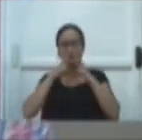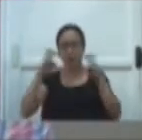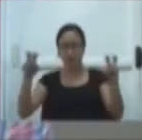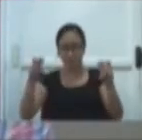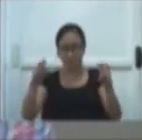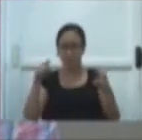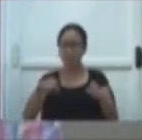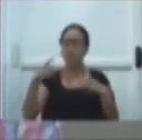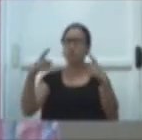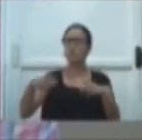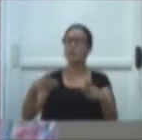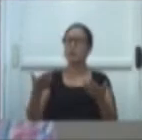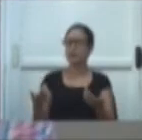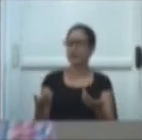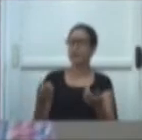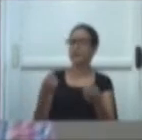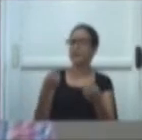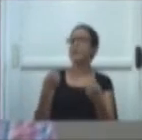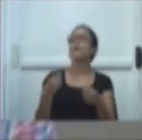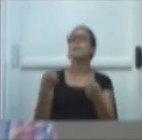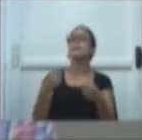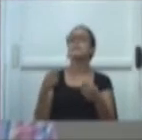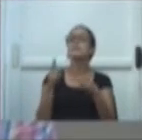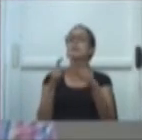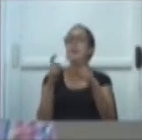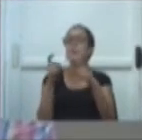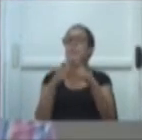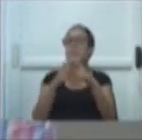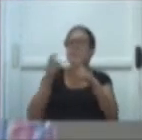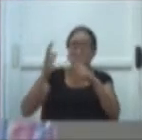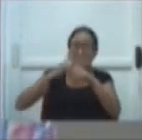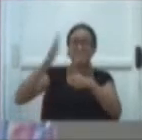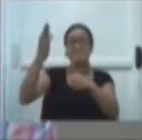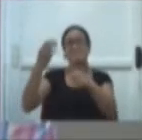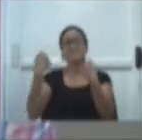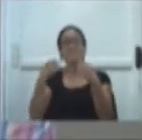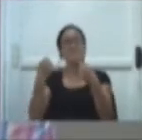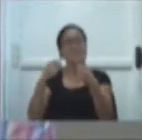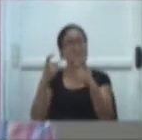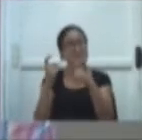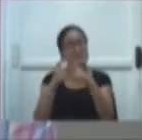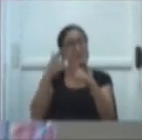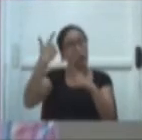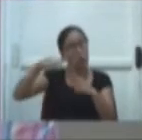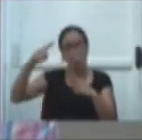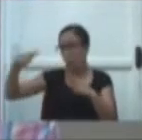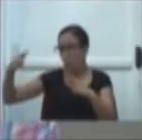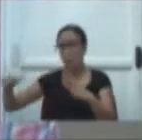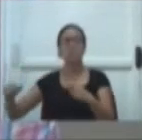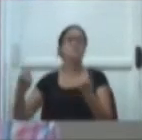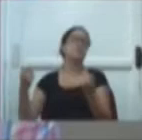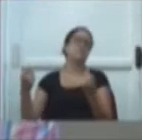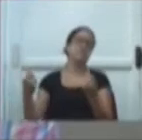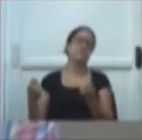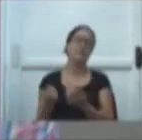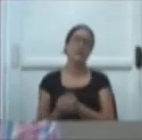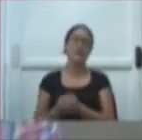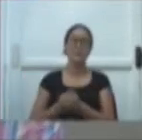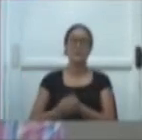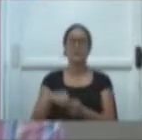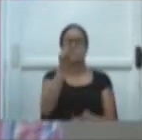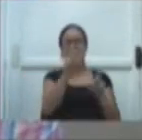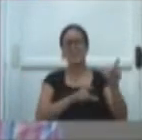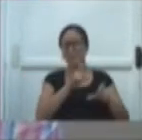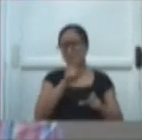responsabilidade da secretaria, mas também para estar atendendo na Santa Casa e na humanitária, porque a gente sabe que a demanda é grande